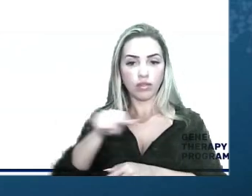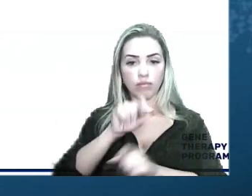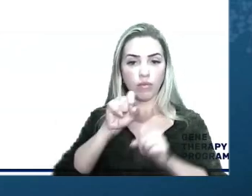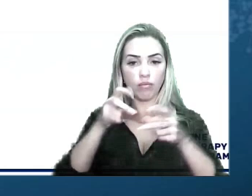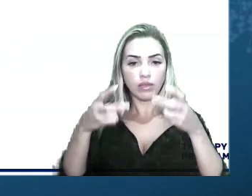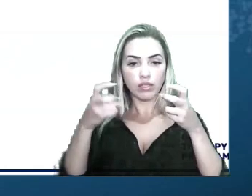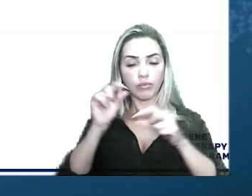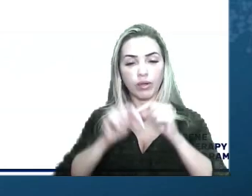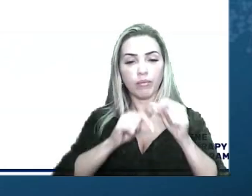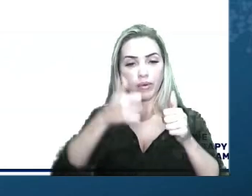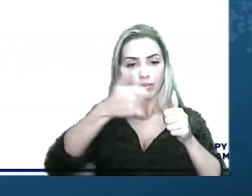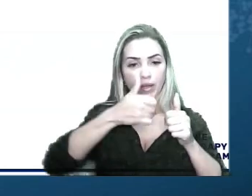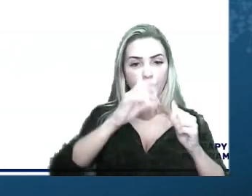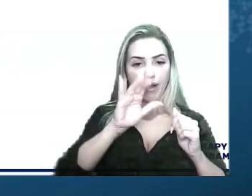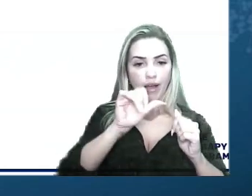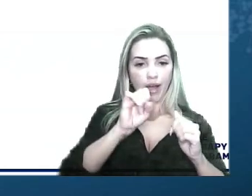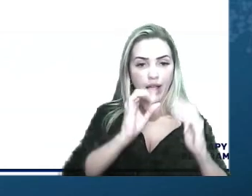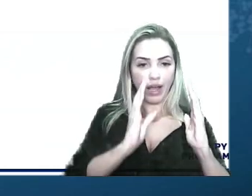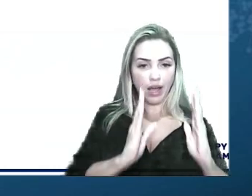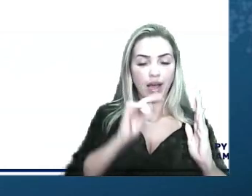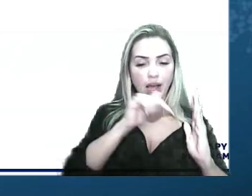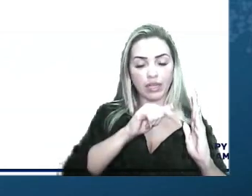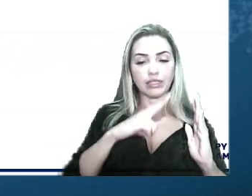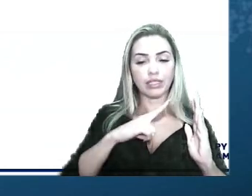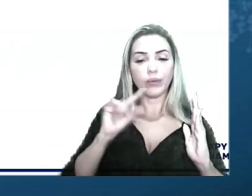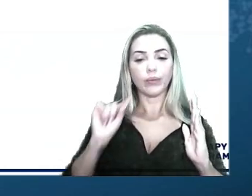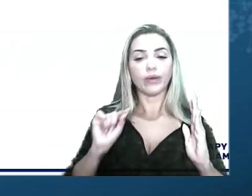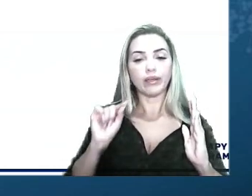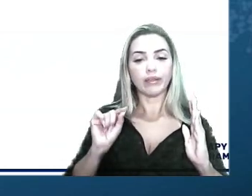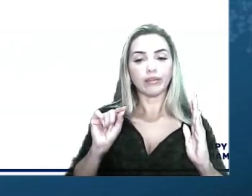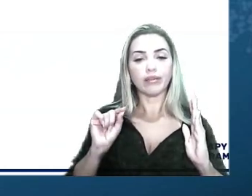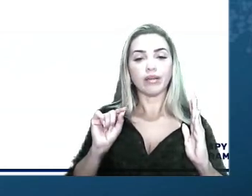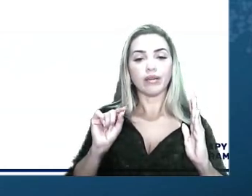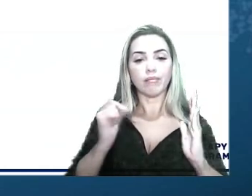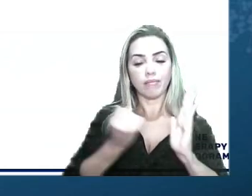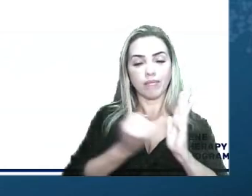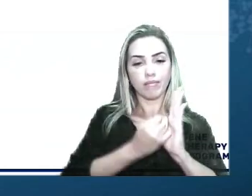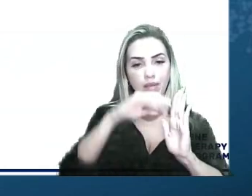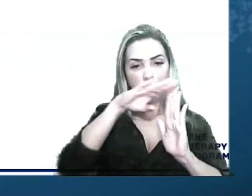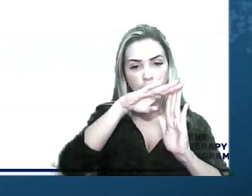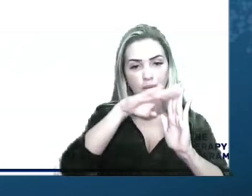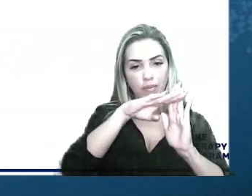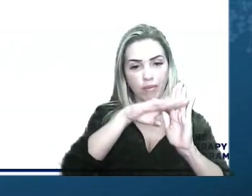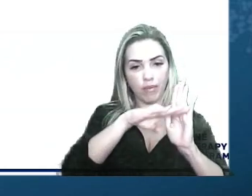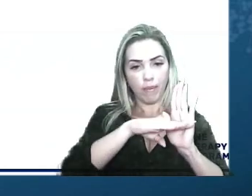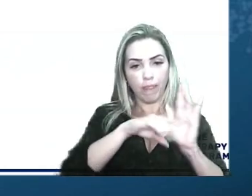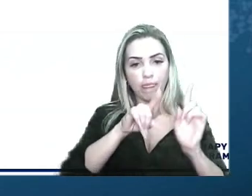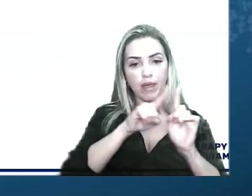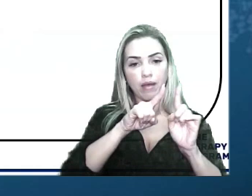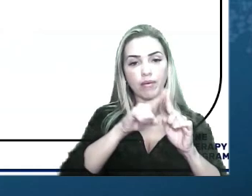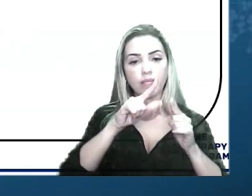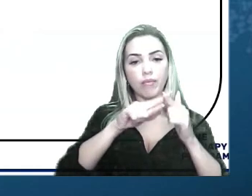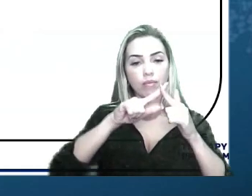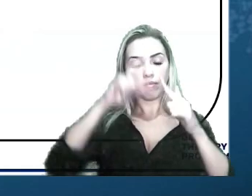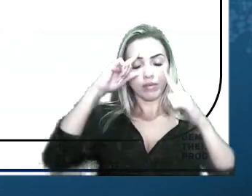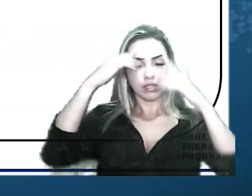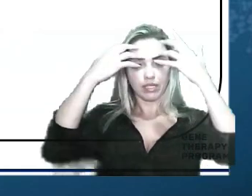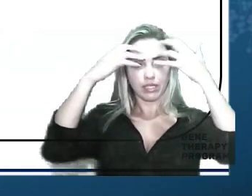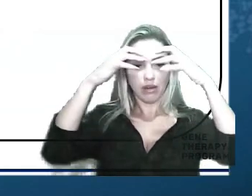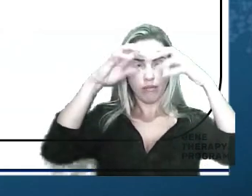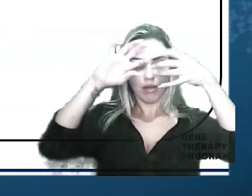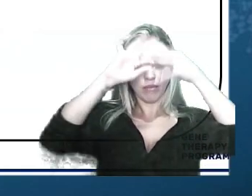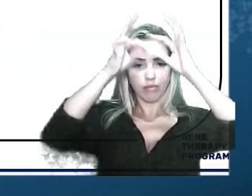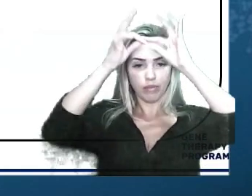primeiro caso você vê também os marcadores e também danos cerebrais, danos